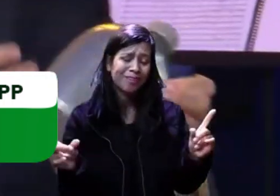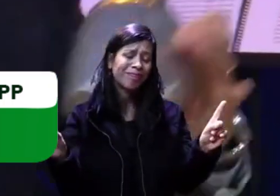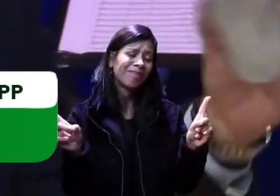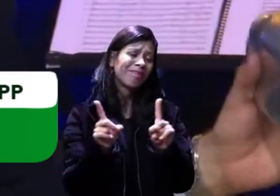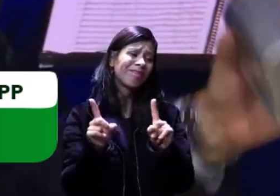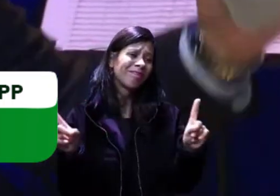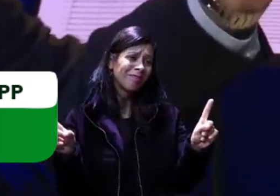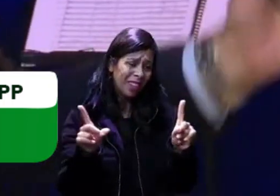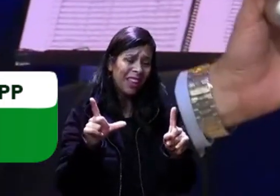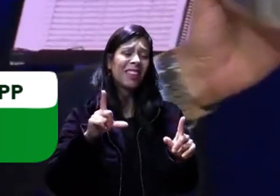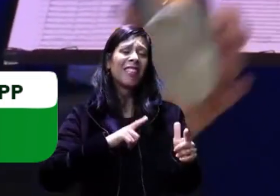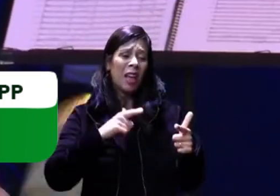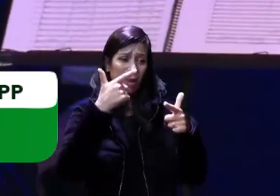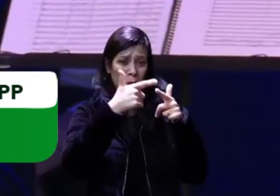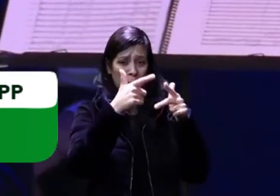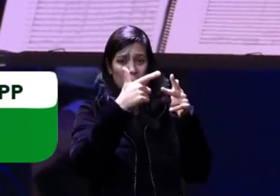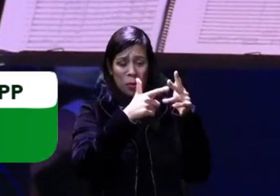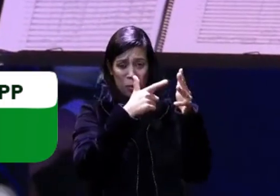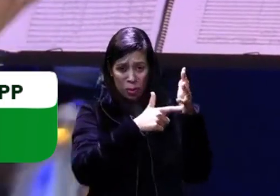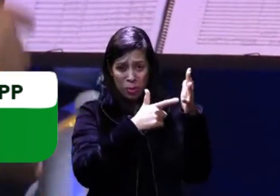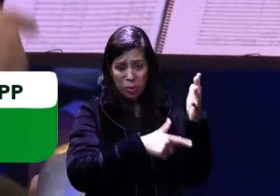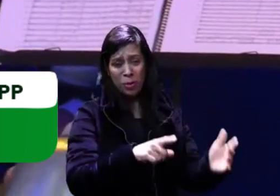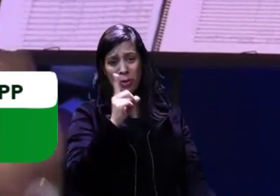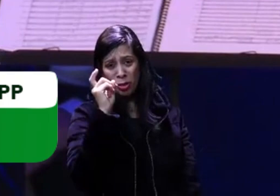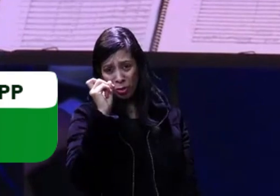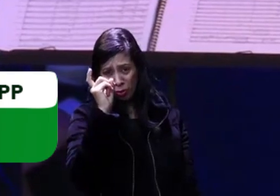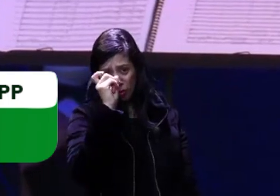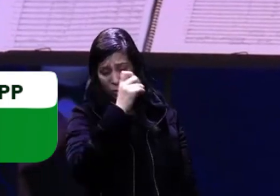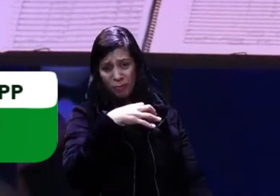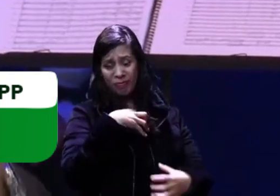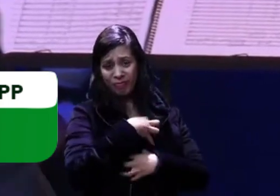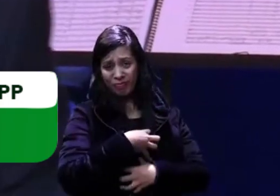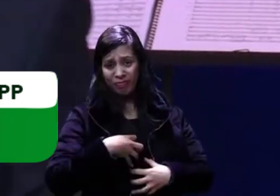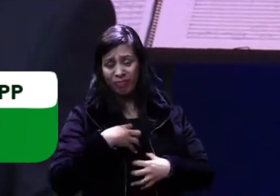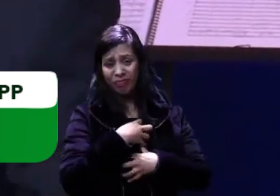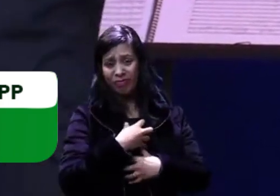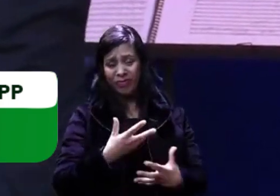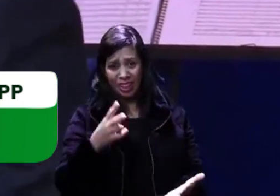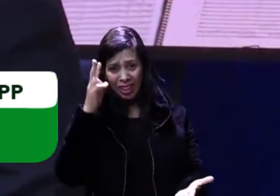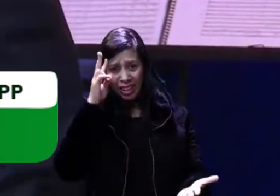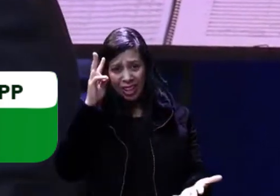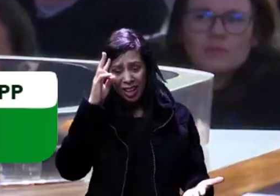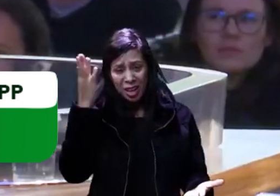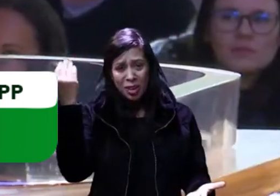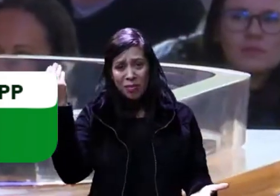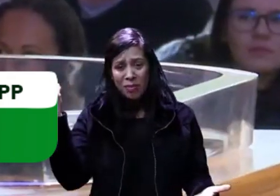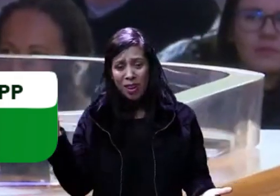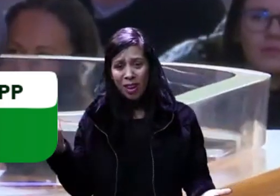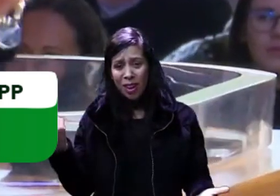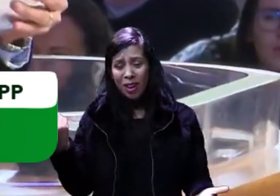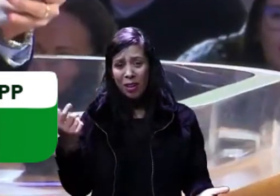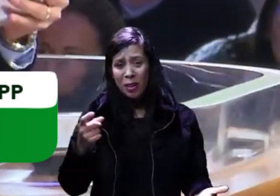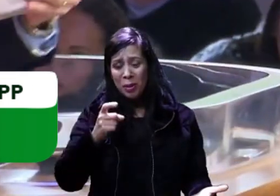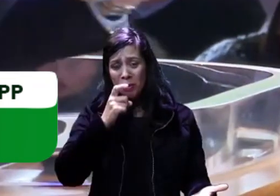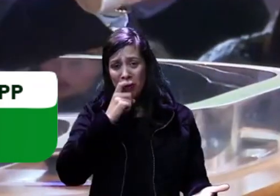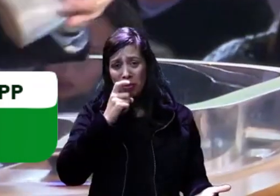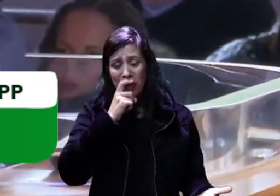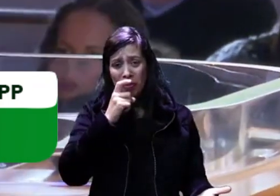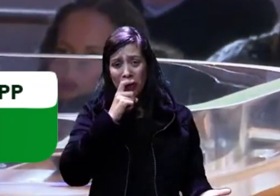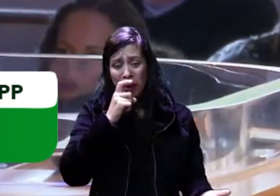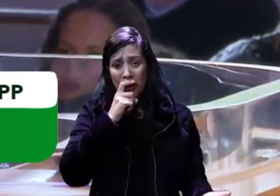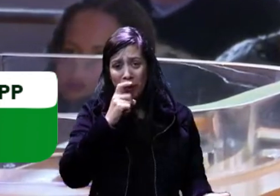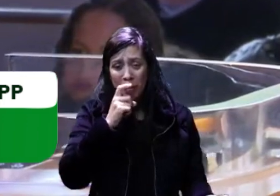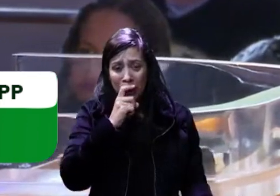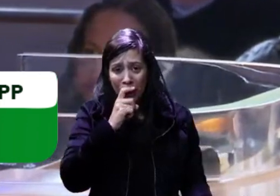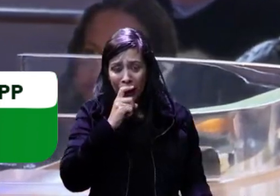Na minha vida há problemas e há dificuldades. Eu contei para vocês, no ano passado, meu pai ficou entubado 6 dias no meio dessa pandemia e